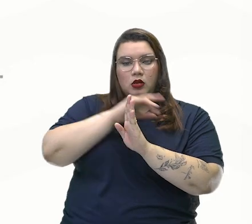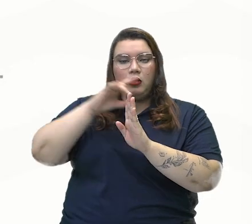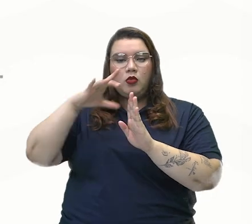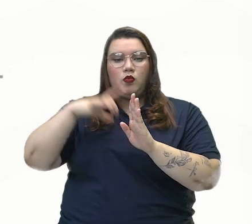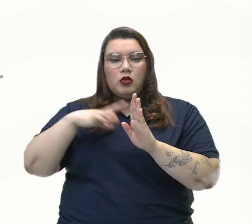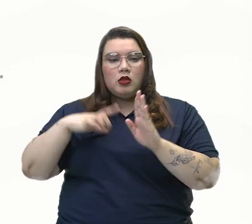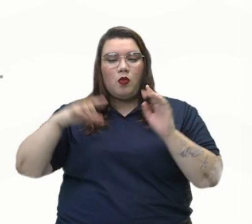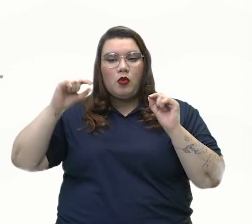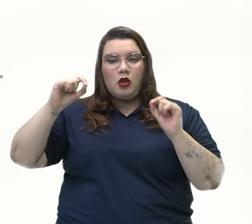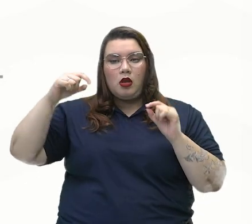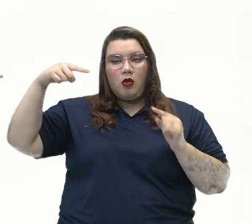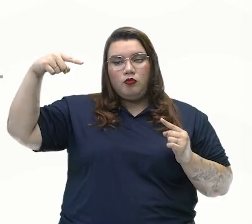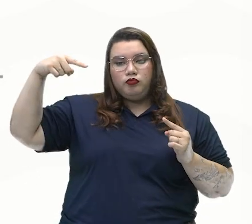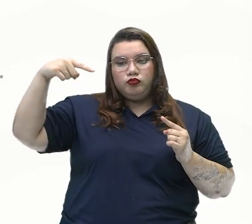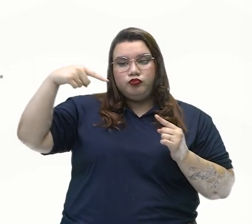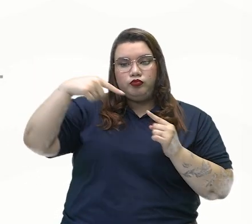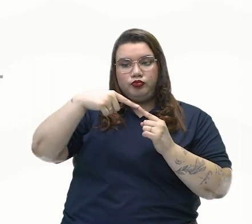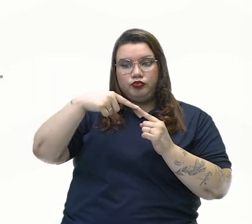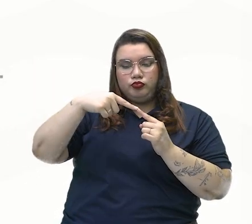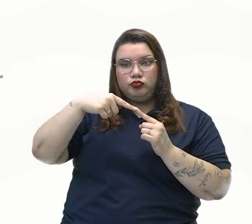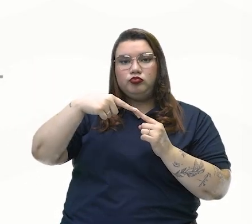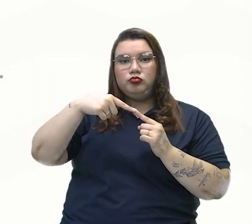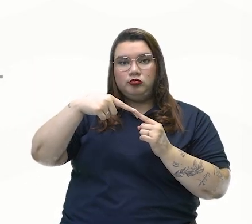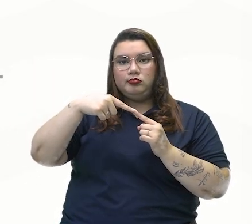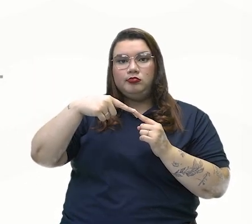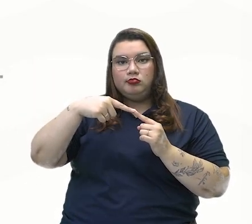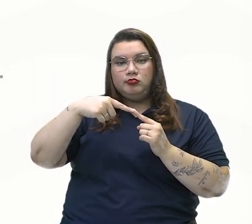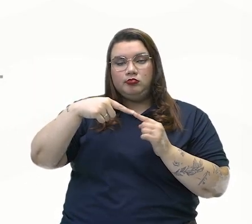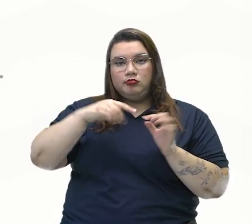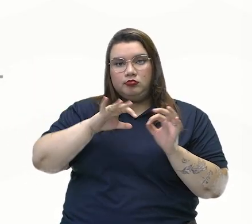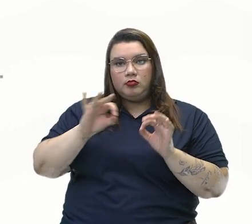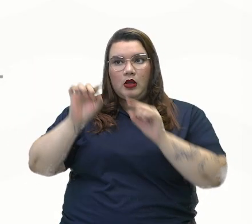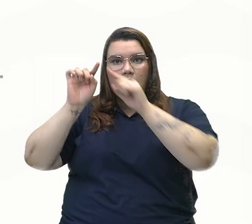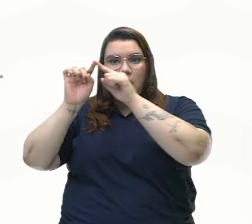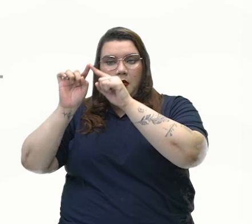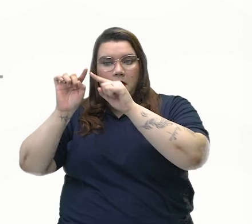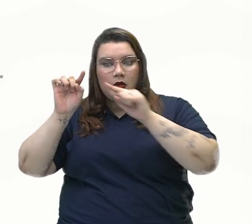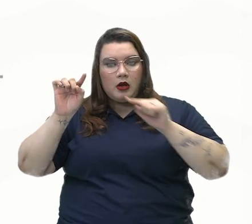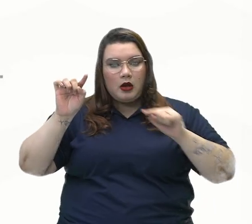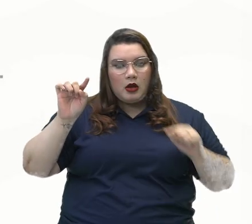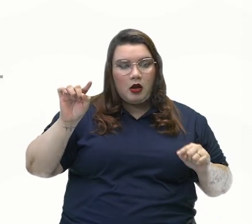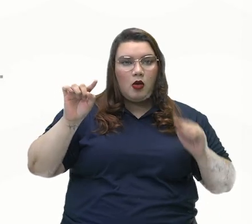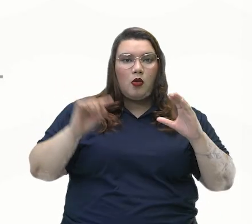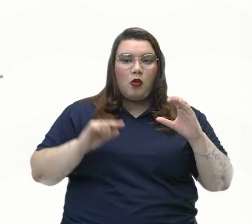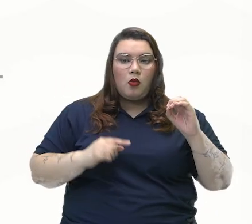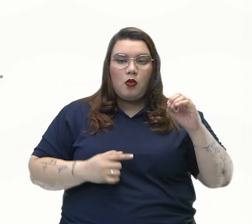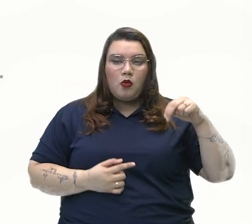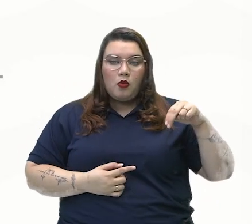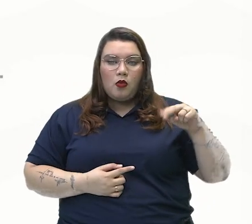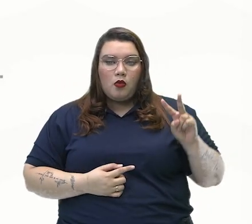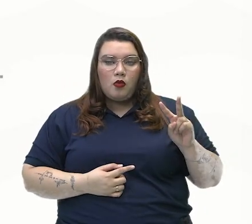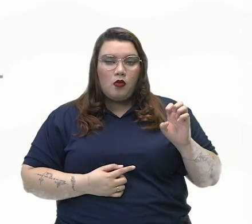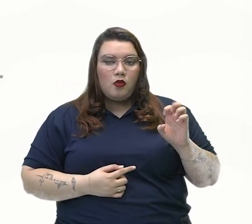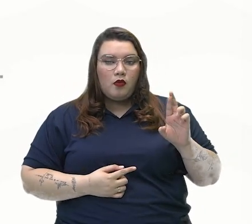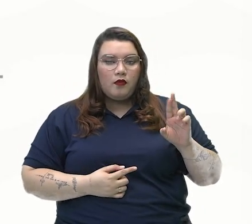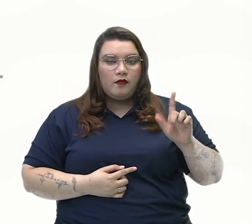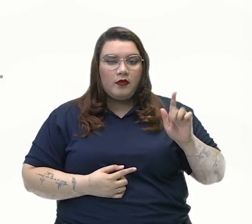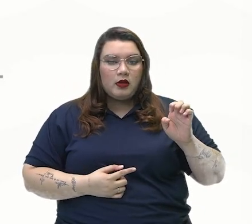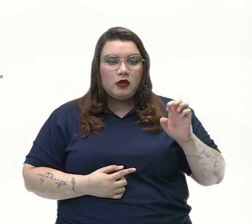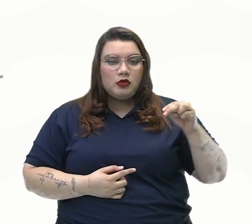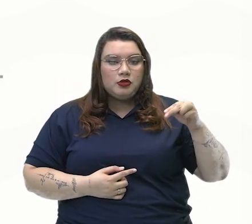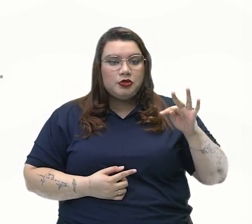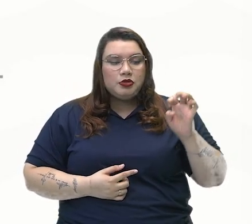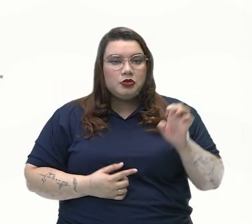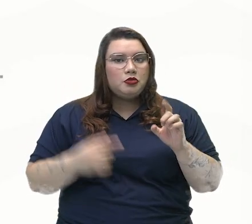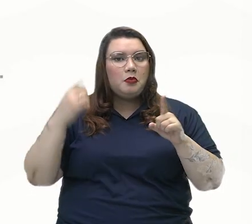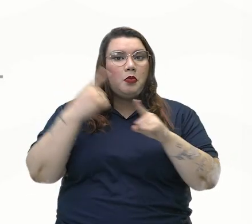ponto. Então eu digo que essa lente ela é convergente. Mas ela só é convergente, essa lente aí, porque